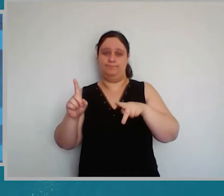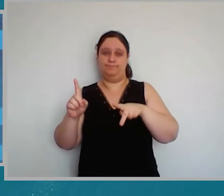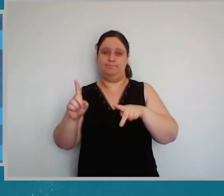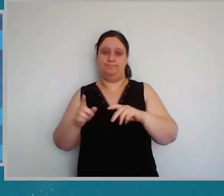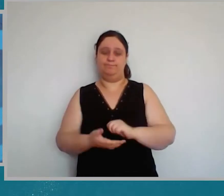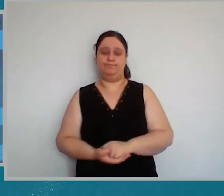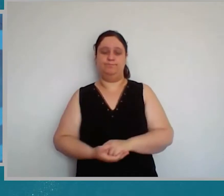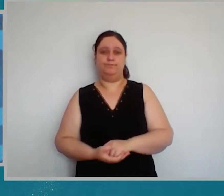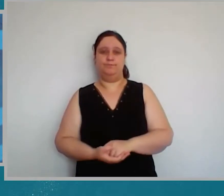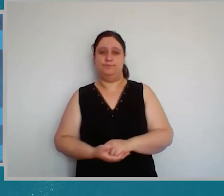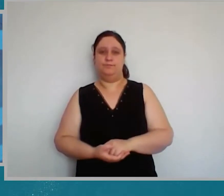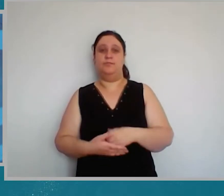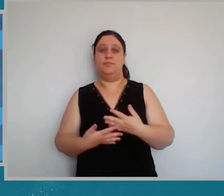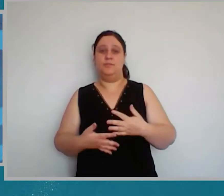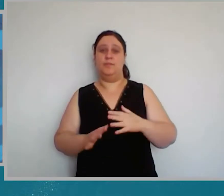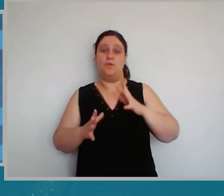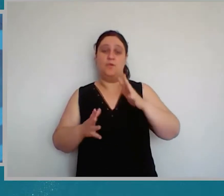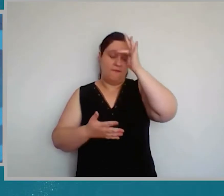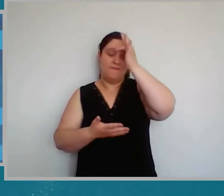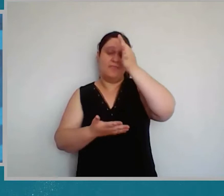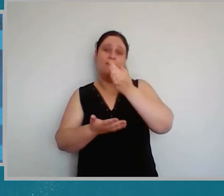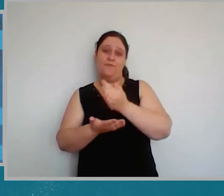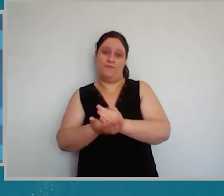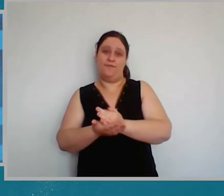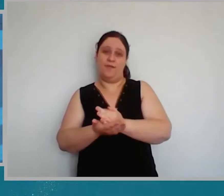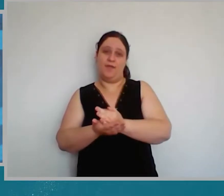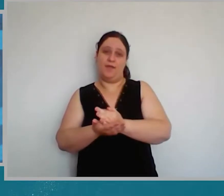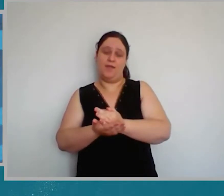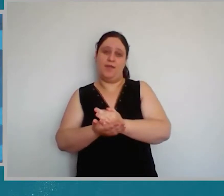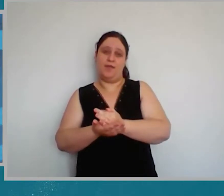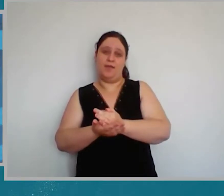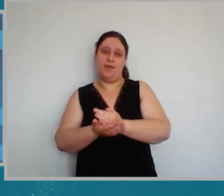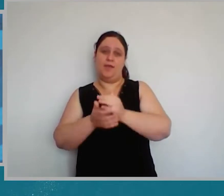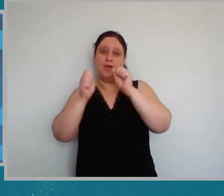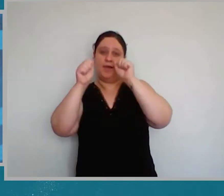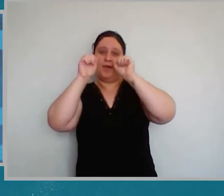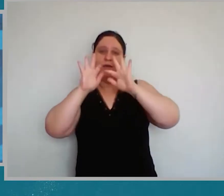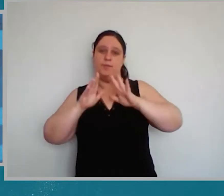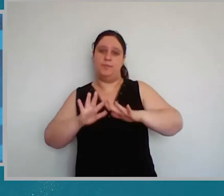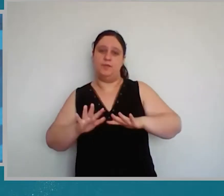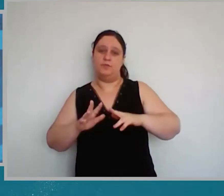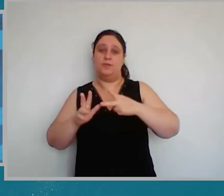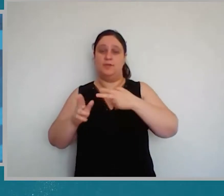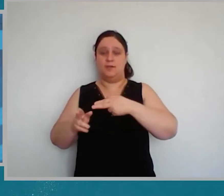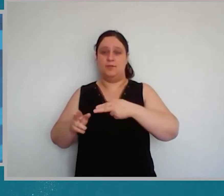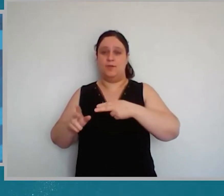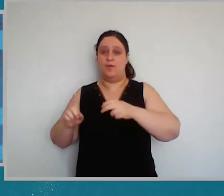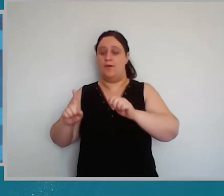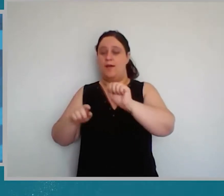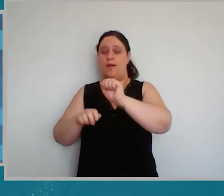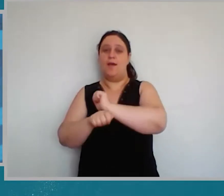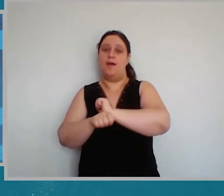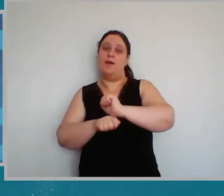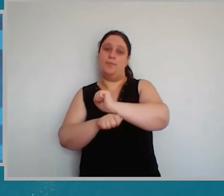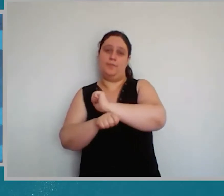são abençoados com o crente Abraão. Abraão foi o primeiro crente.